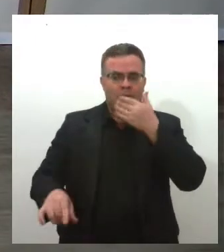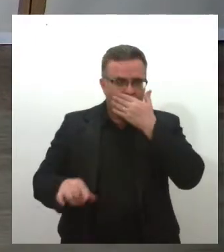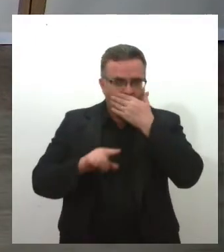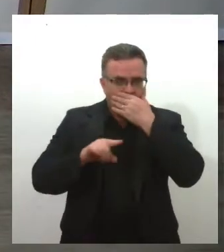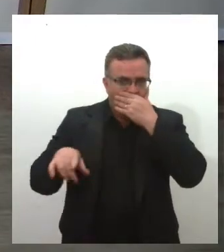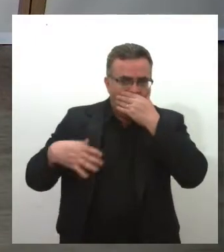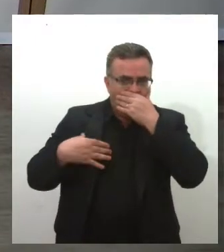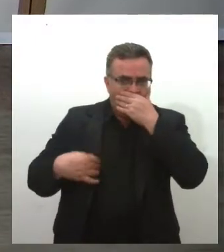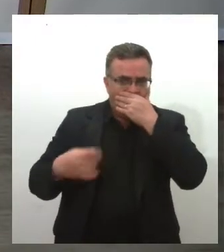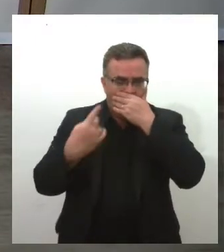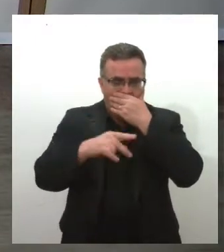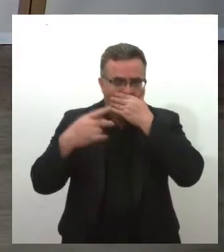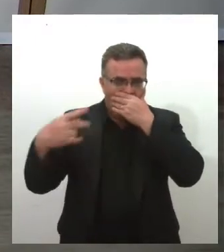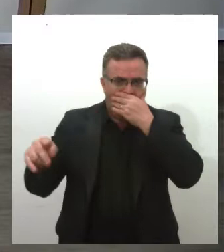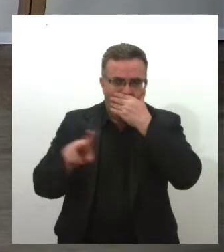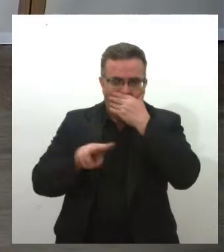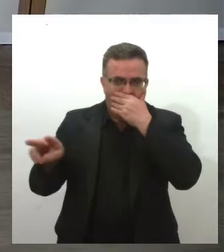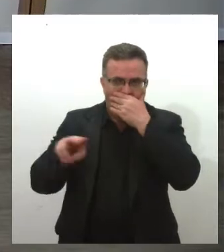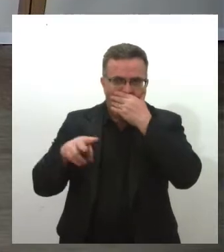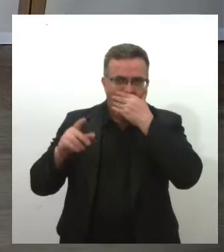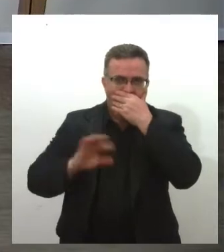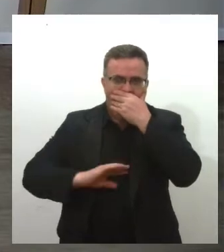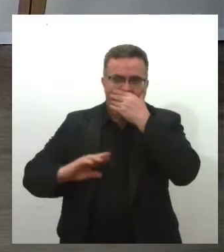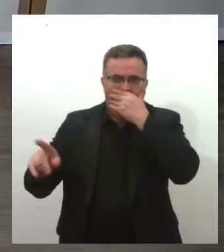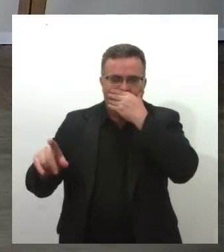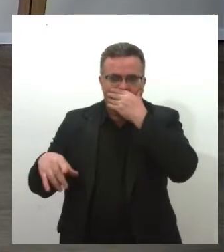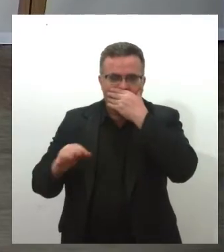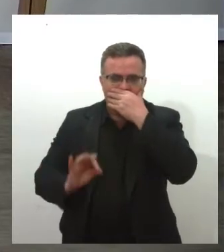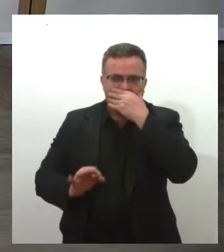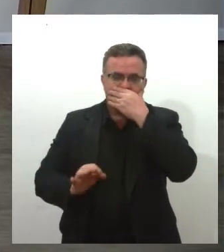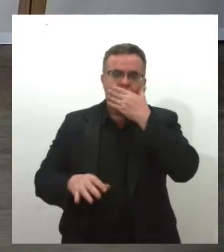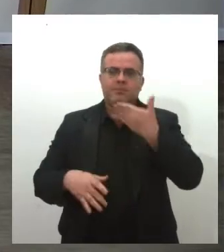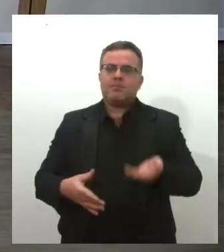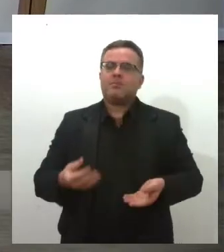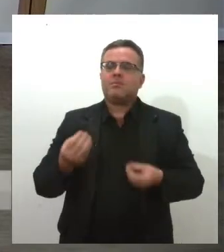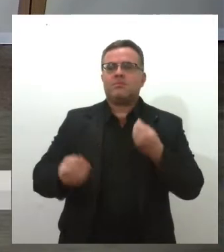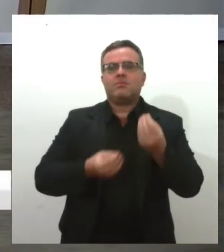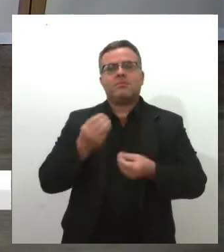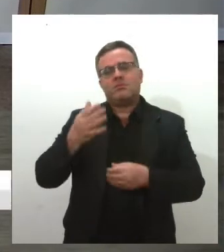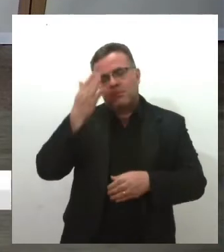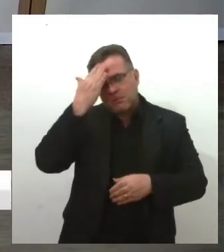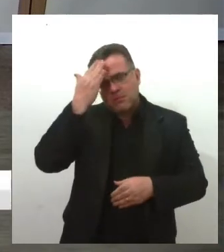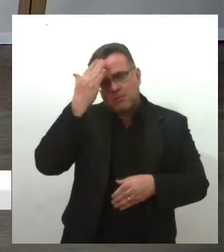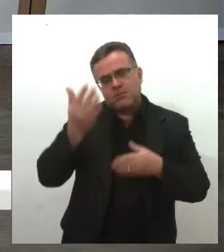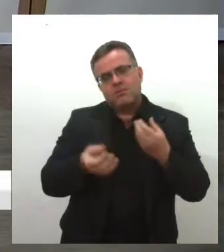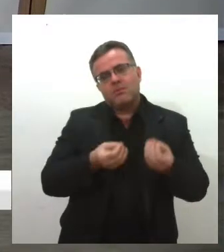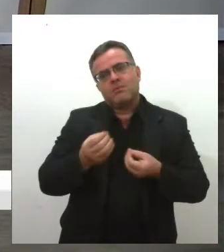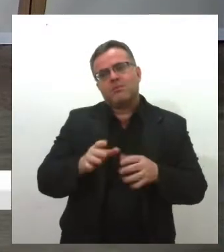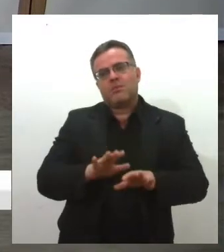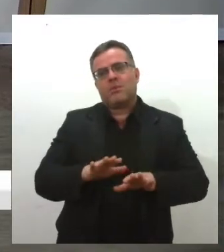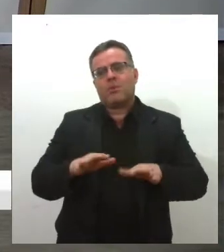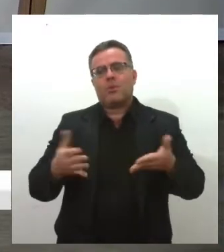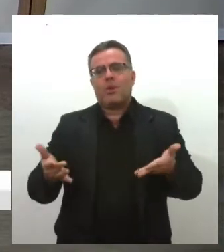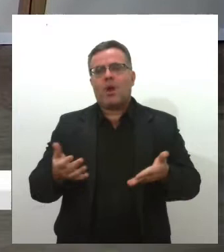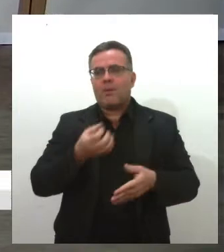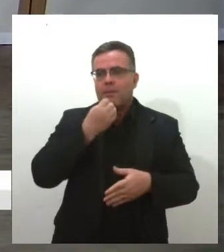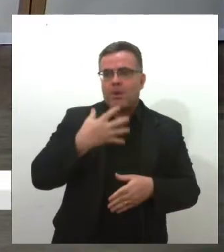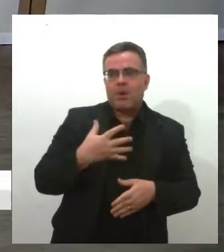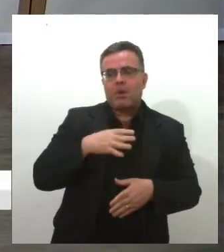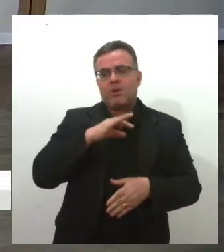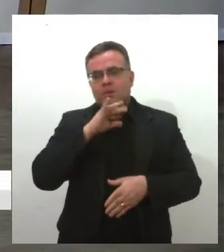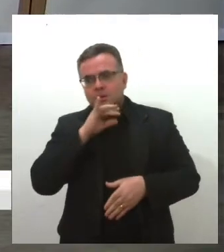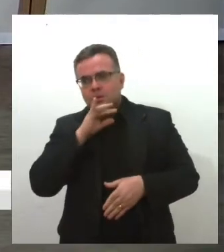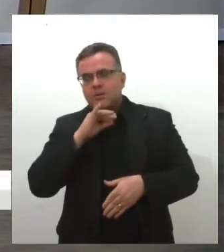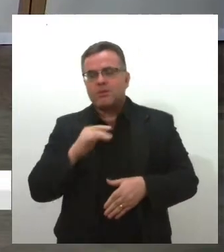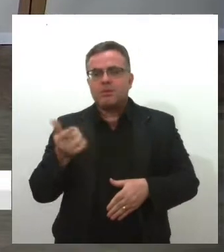da Gisele e Kessia, não foi assim. Vamos entender como é que isso aconteceu, quais são as desvantagens, vantagens que ela acha